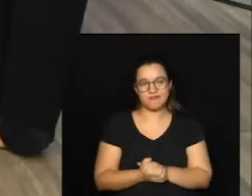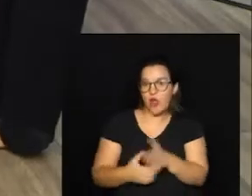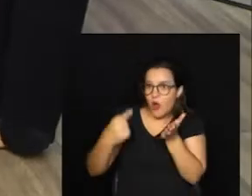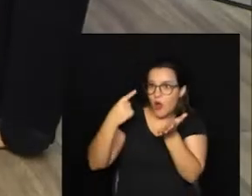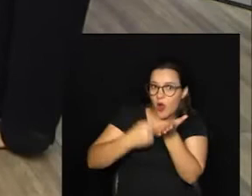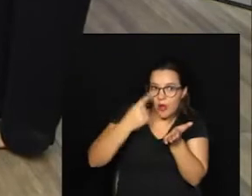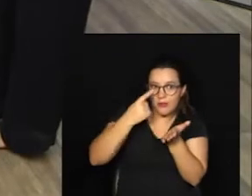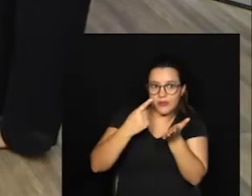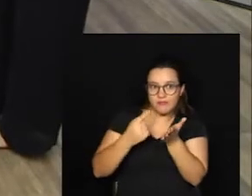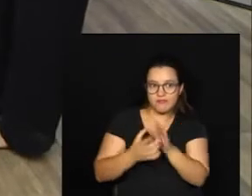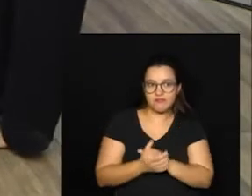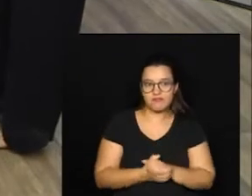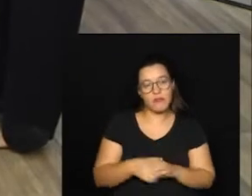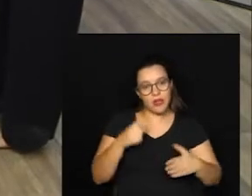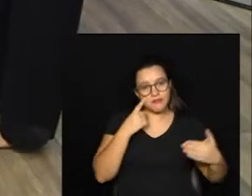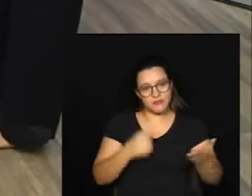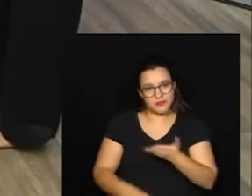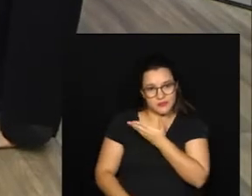então,